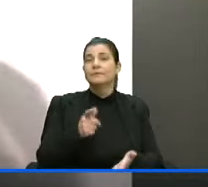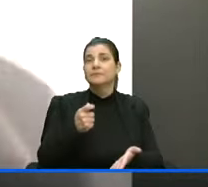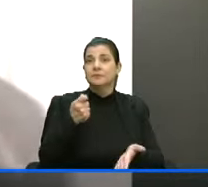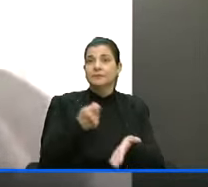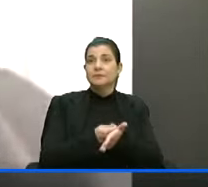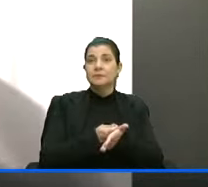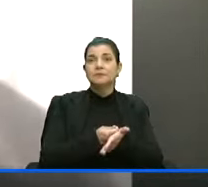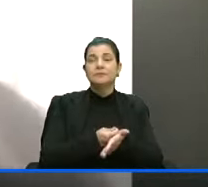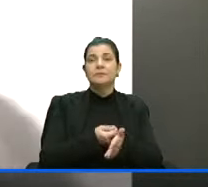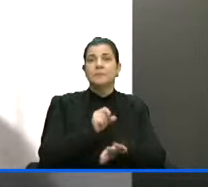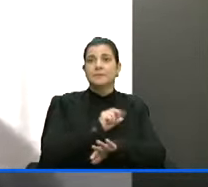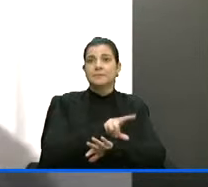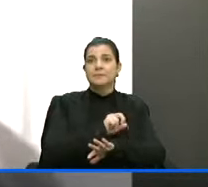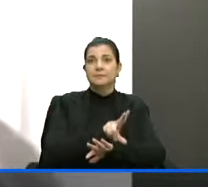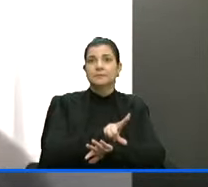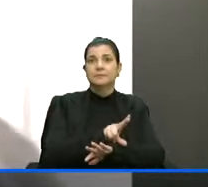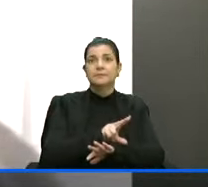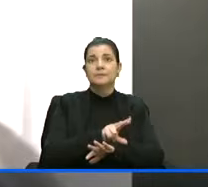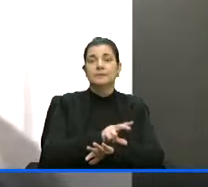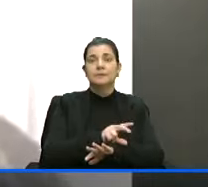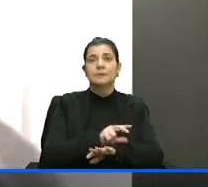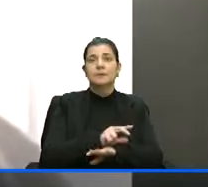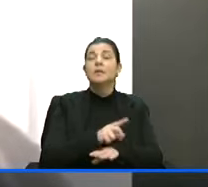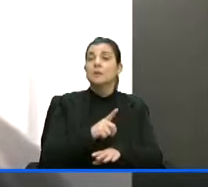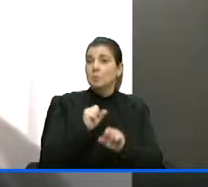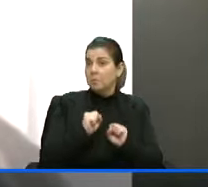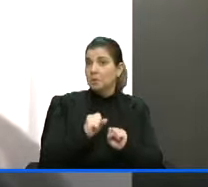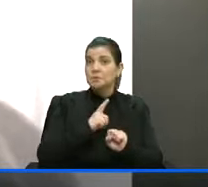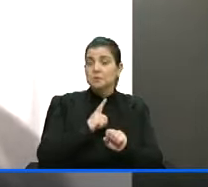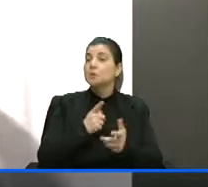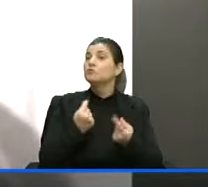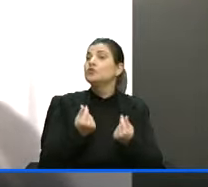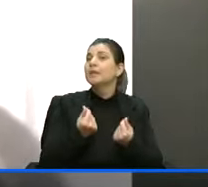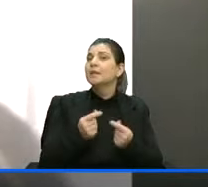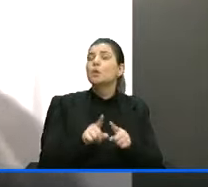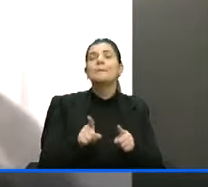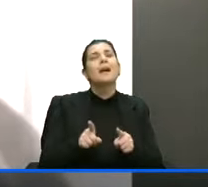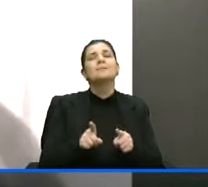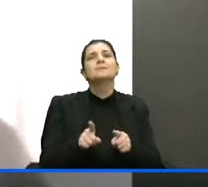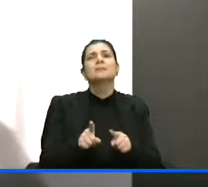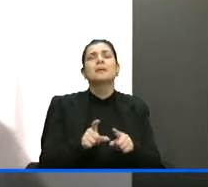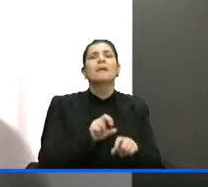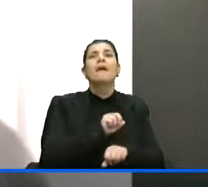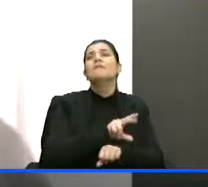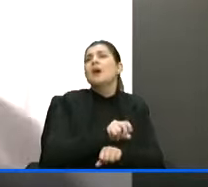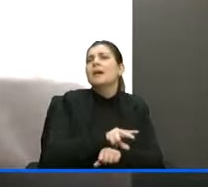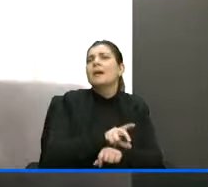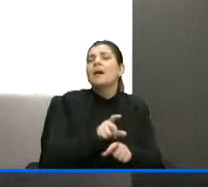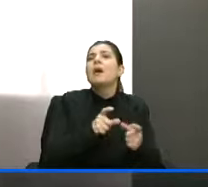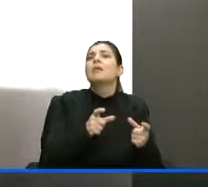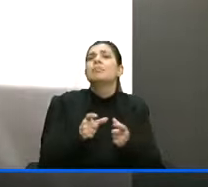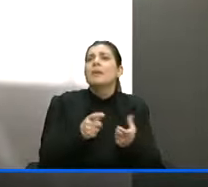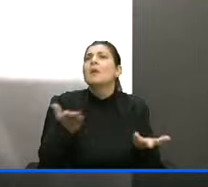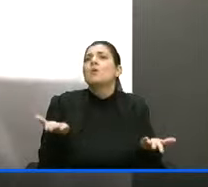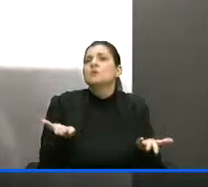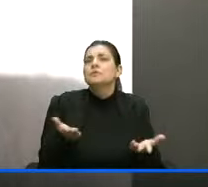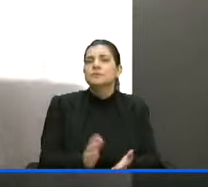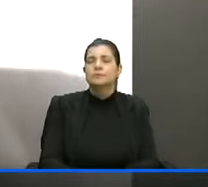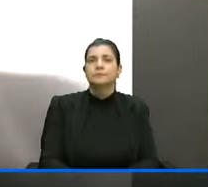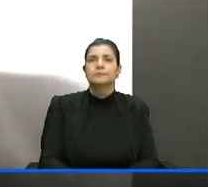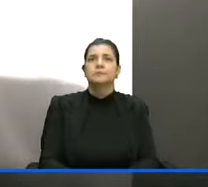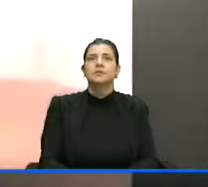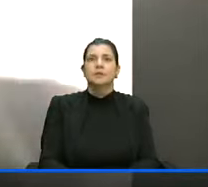posso ter o dinheiro, vou comprar vaga onde? Onde que tem vaga? Alguém sabe? Esse é um, ninguém sabe. É isso. Desculpa,